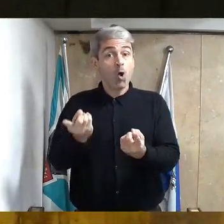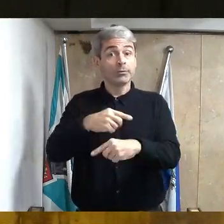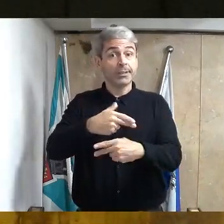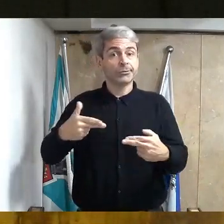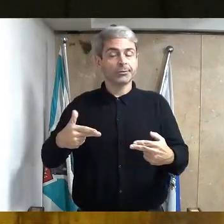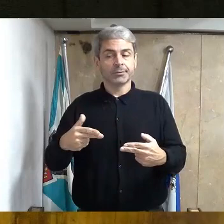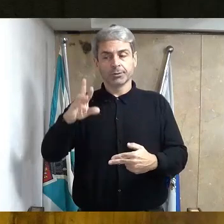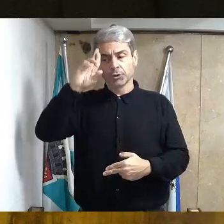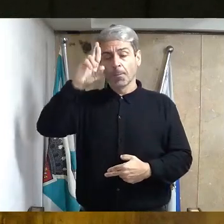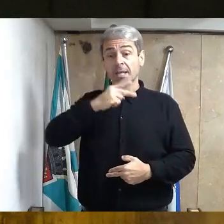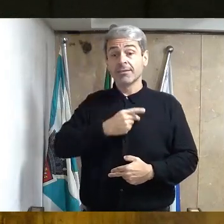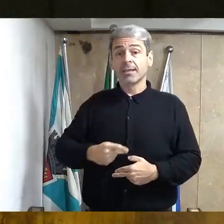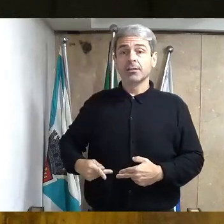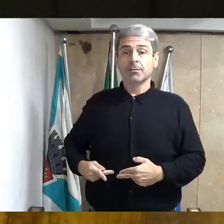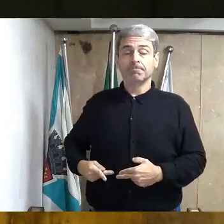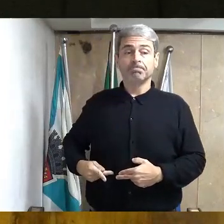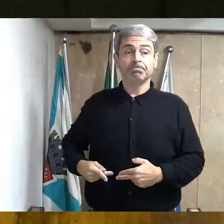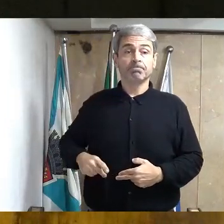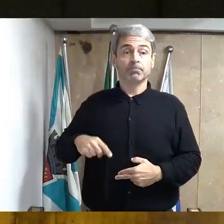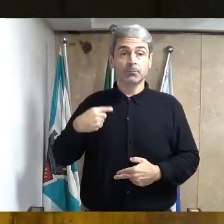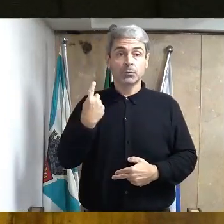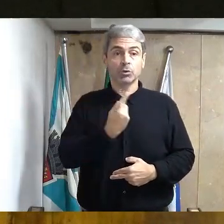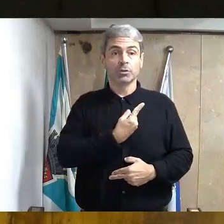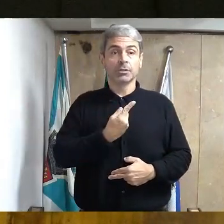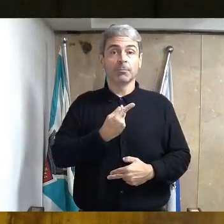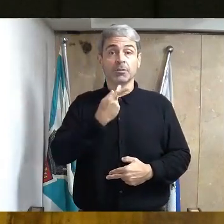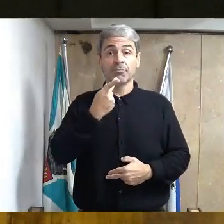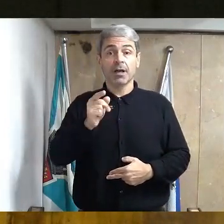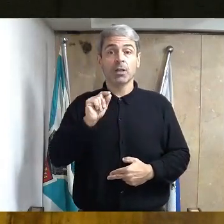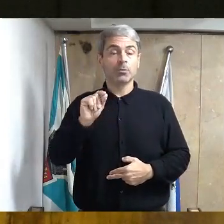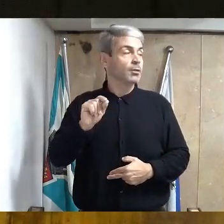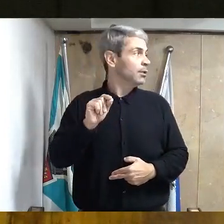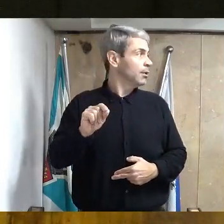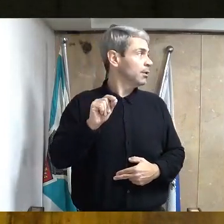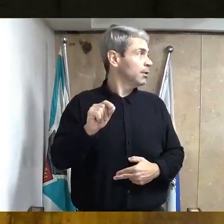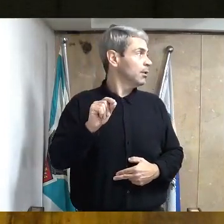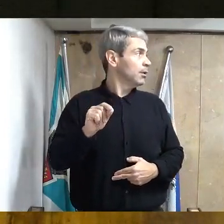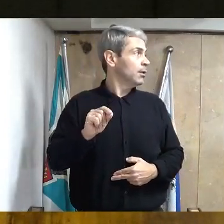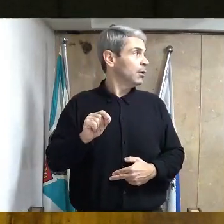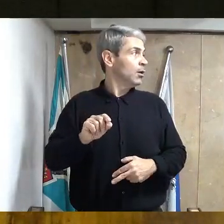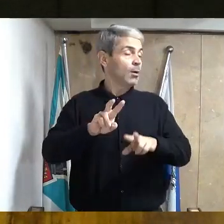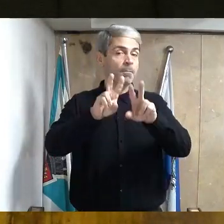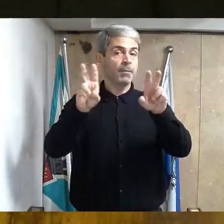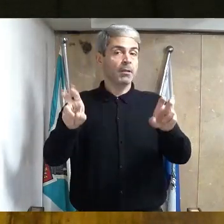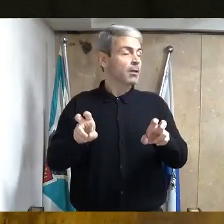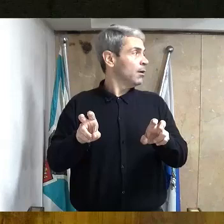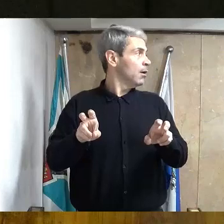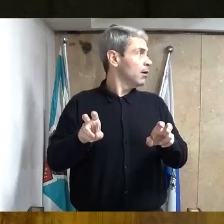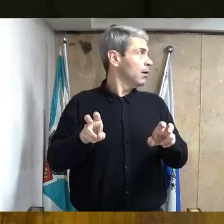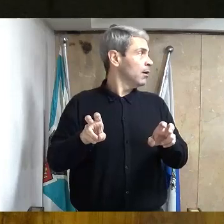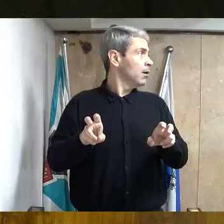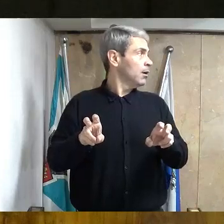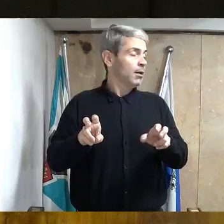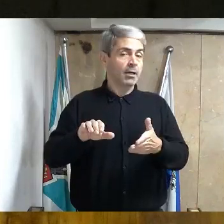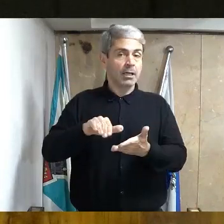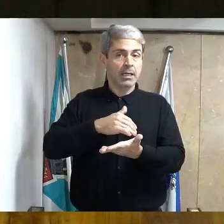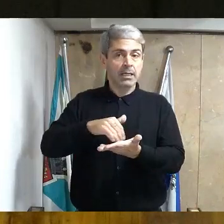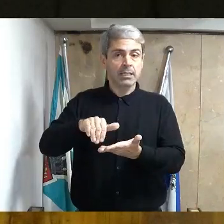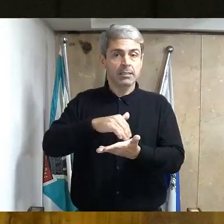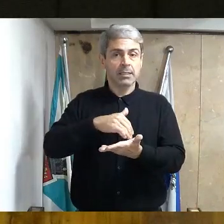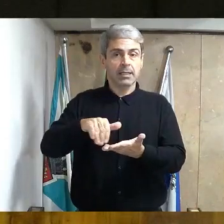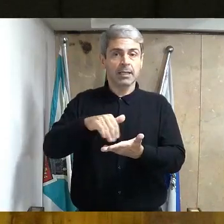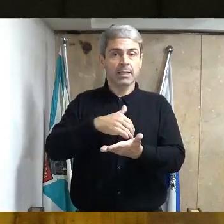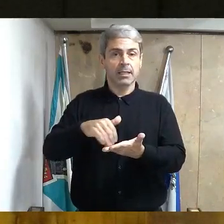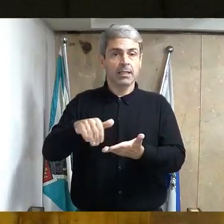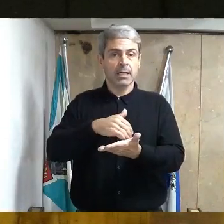Senhor presidente, nós estamos falando aqui, se trata do REURBER, da Secretaria de